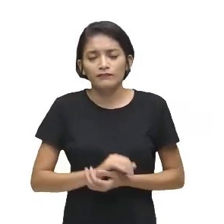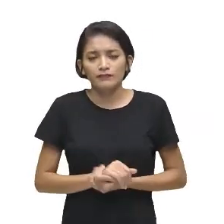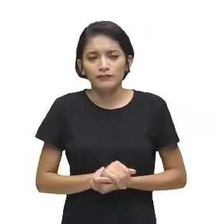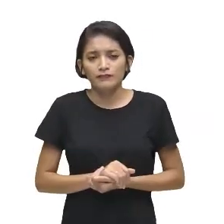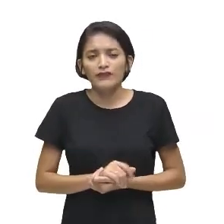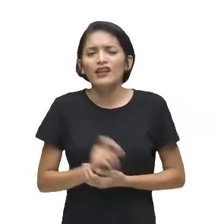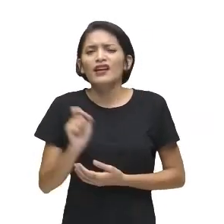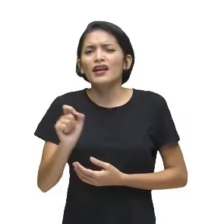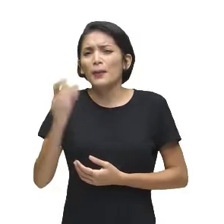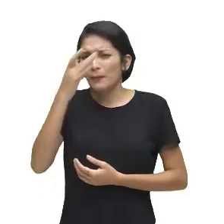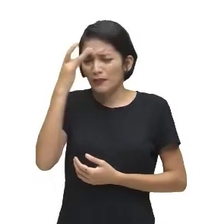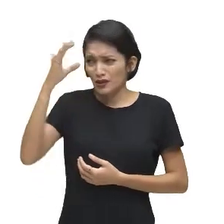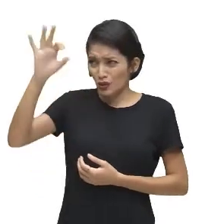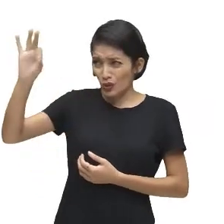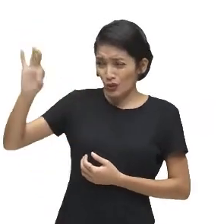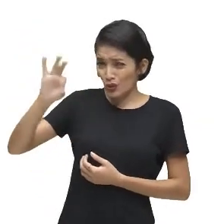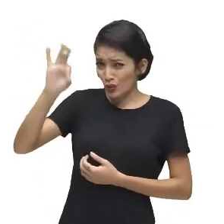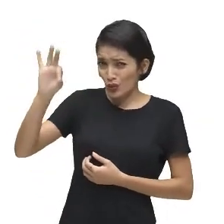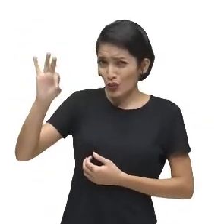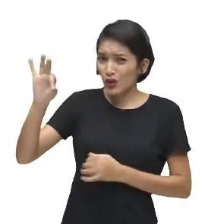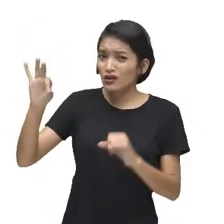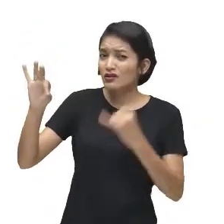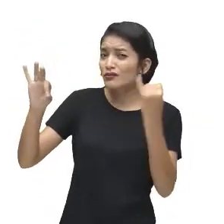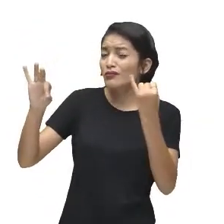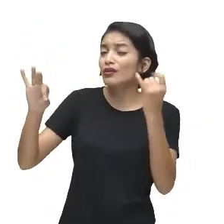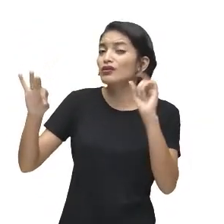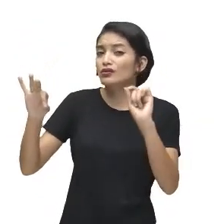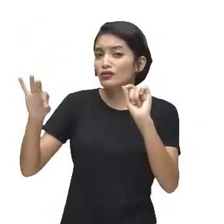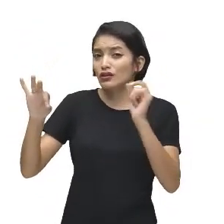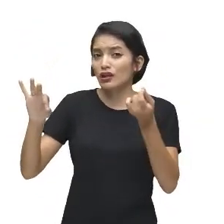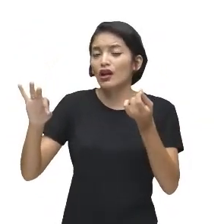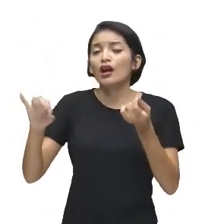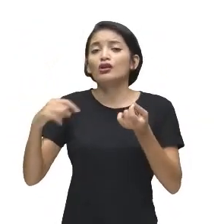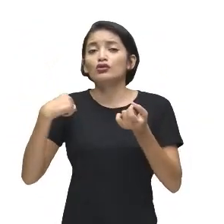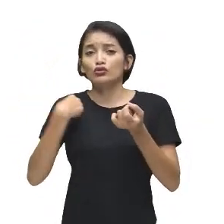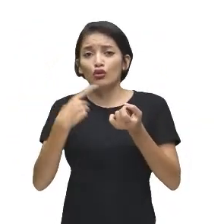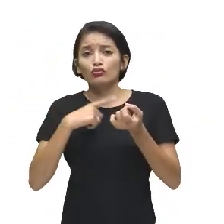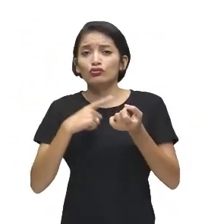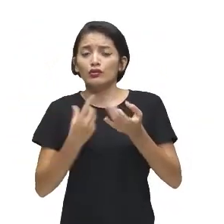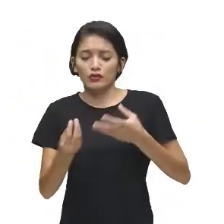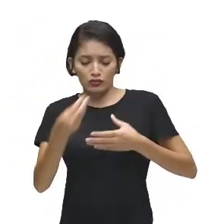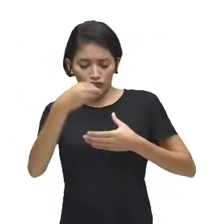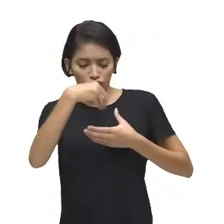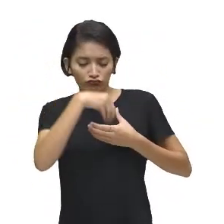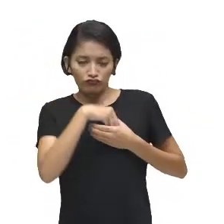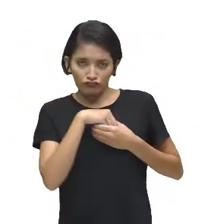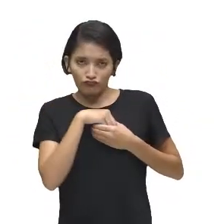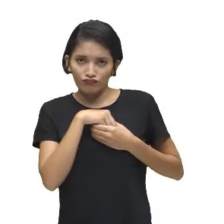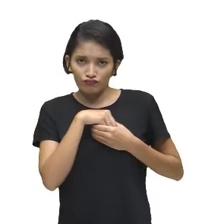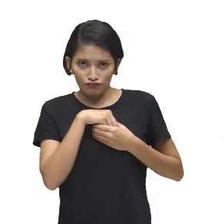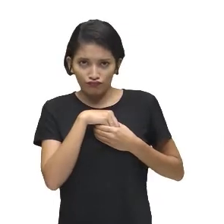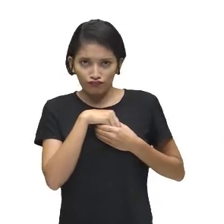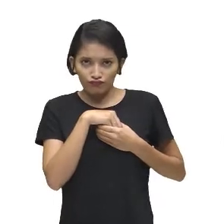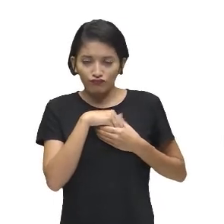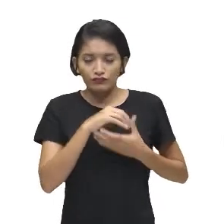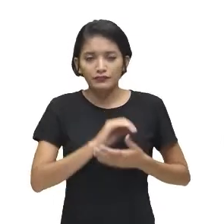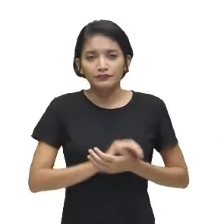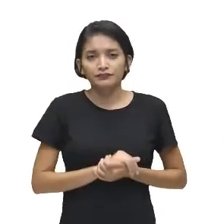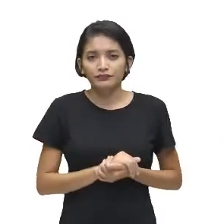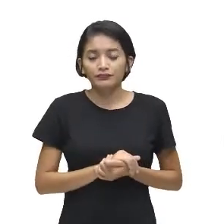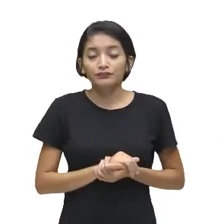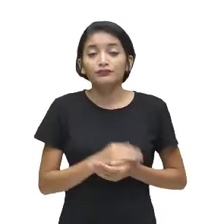Quem são as pessoas mais sagradas de nossas vidas? Aquelas que carregamos em nosso coração. E quantos de nós, diante